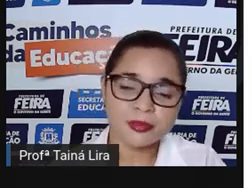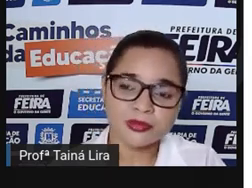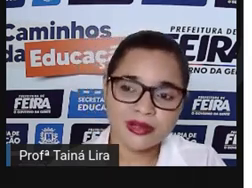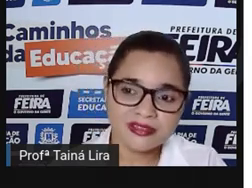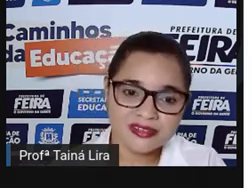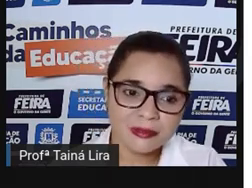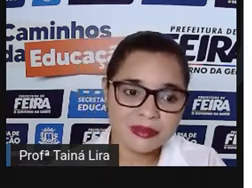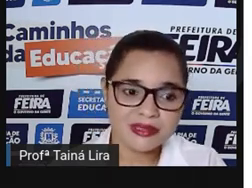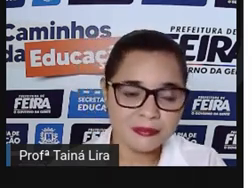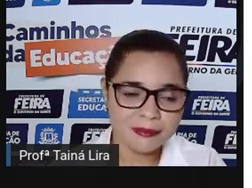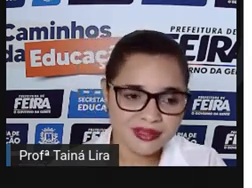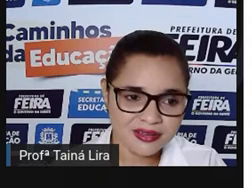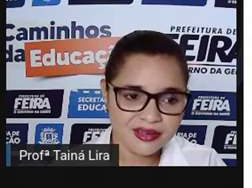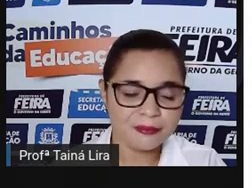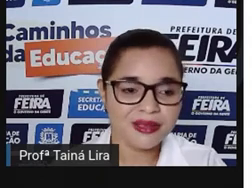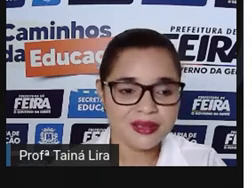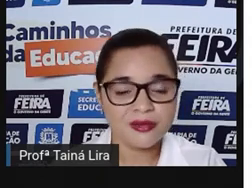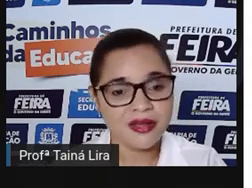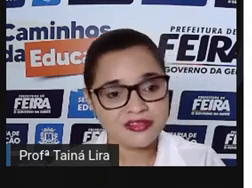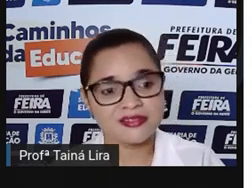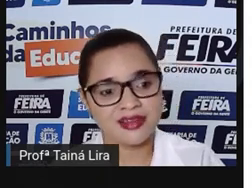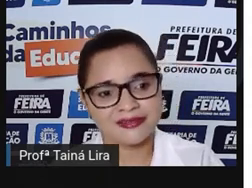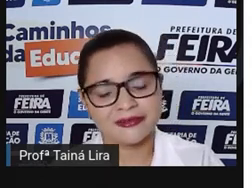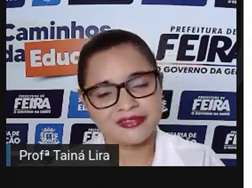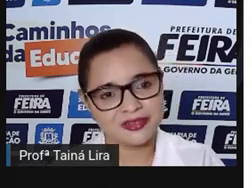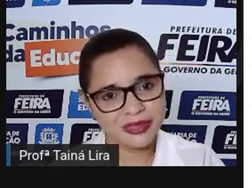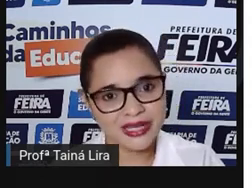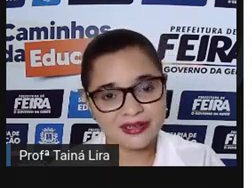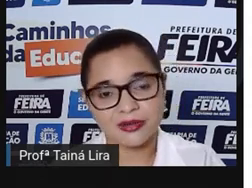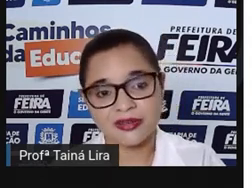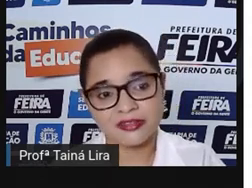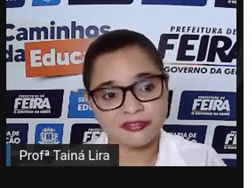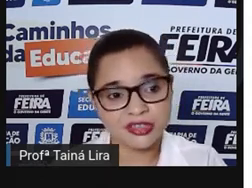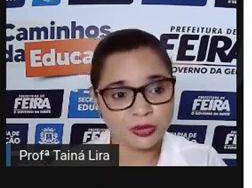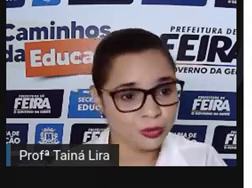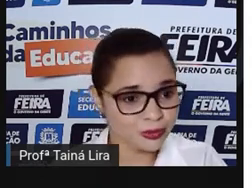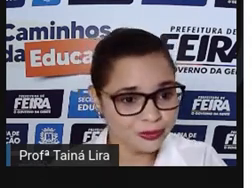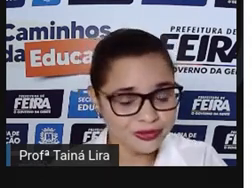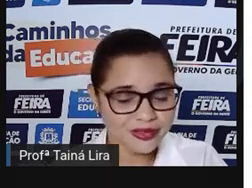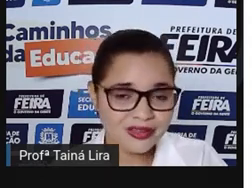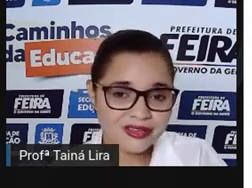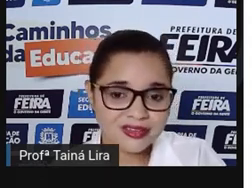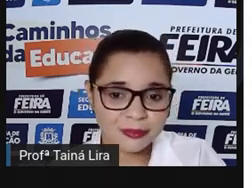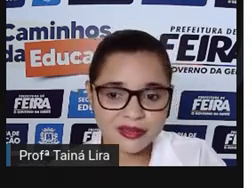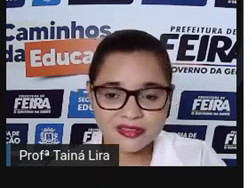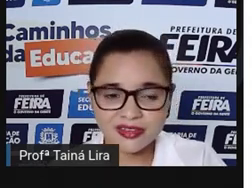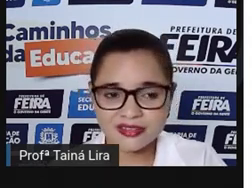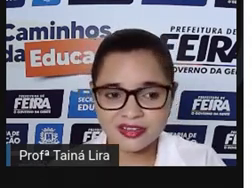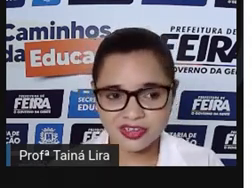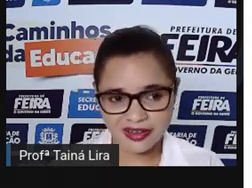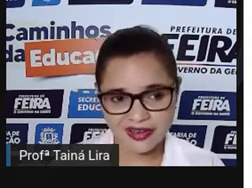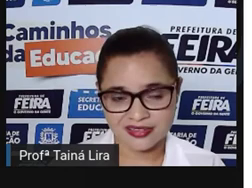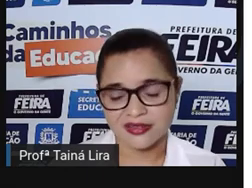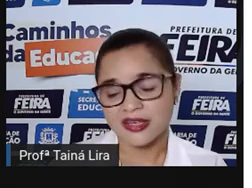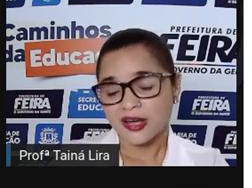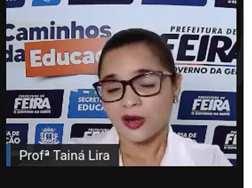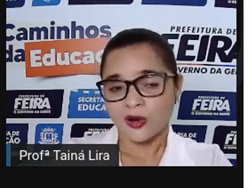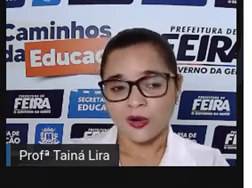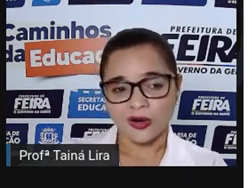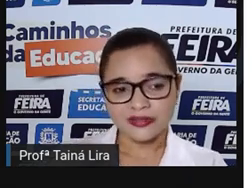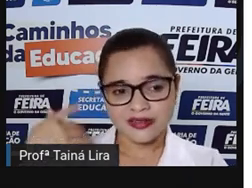depois por WhatsApp também eu peguei o resultado do exame dela. Então resolvi tudo sem precisar sair de